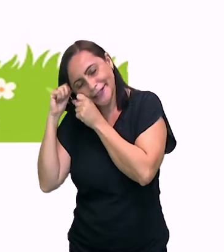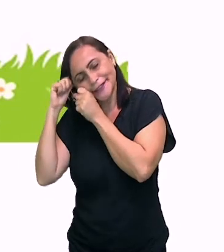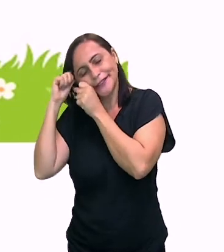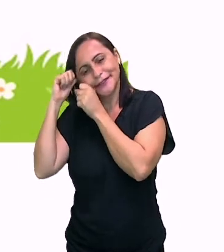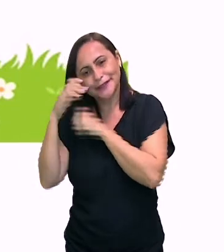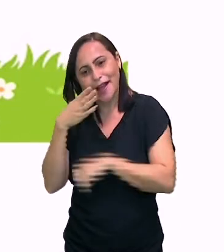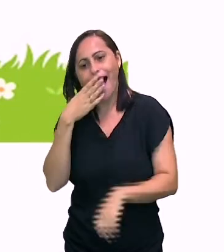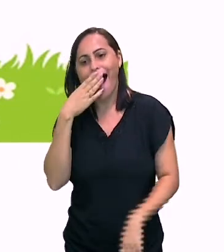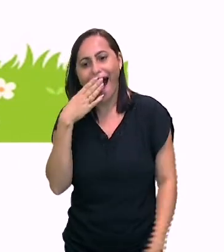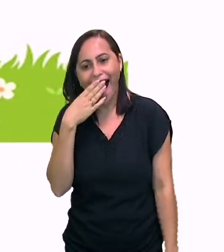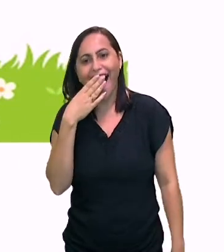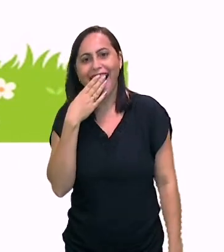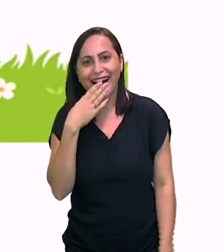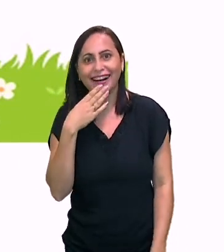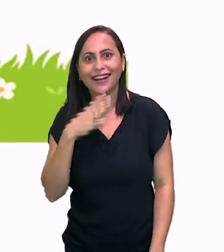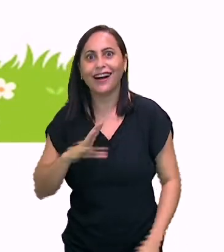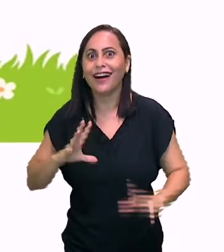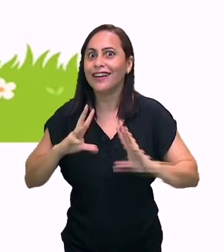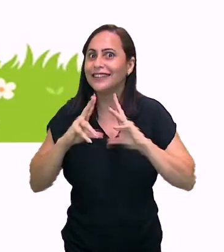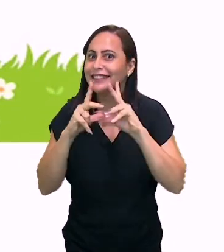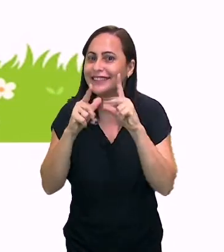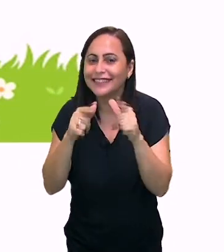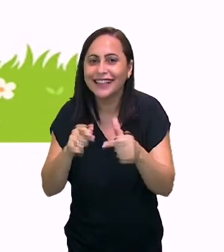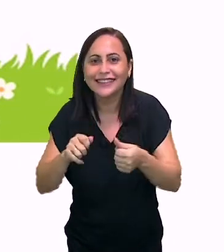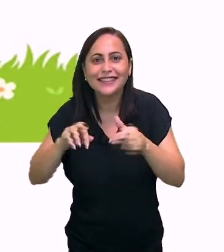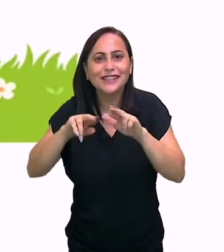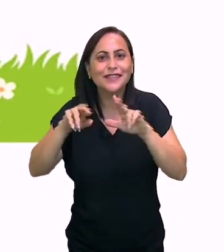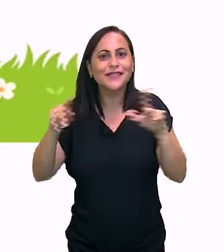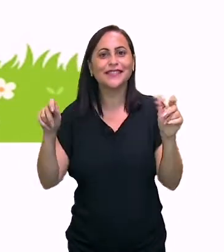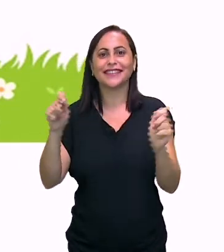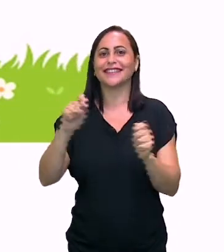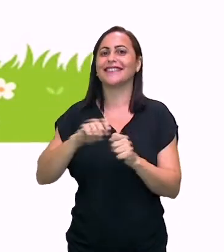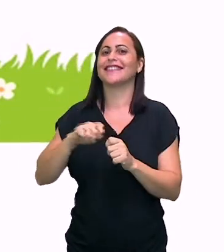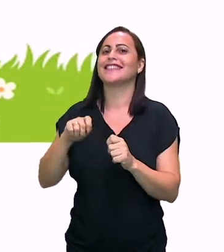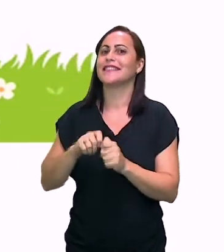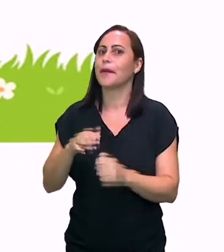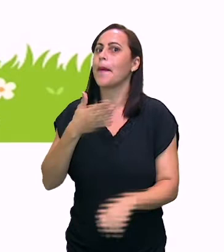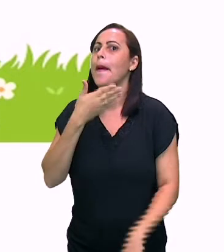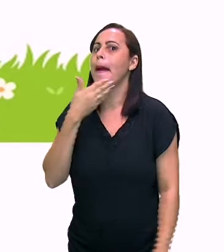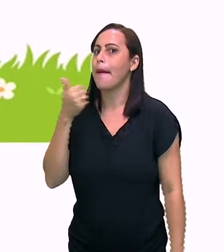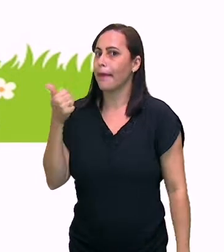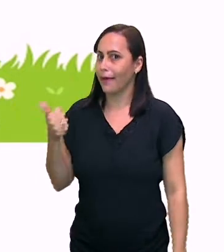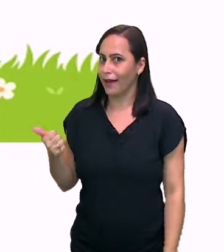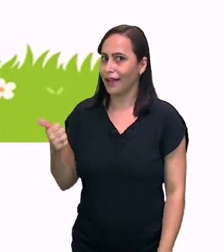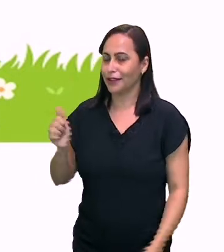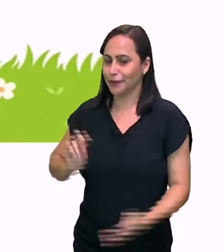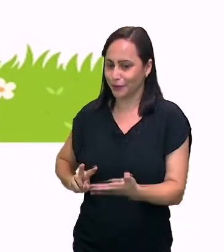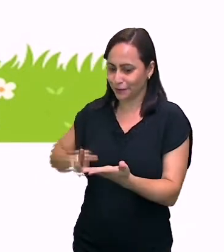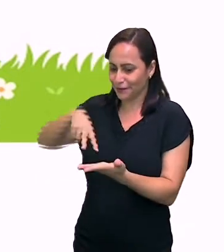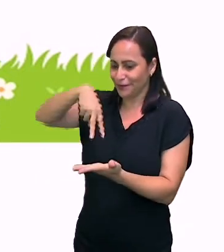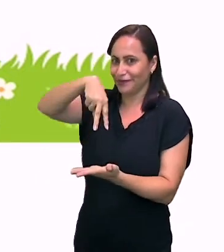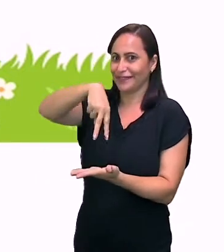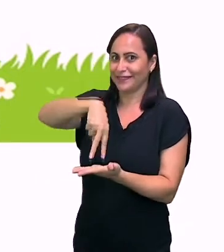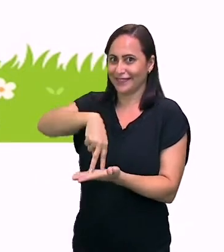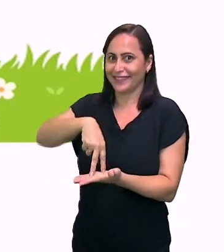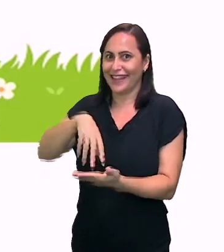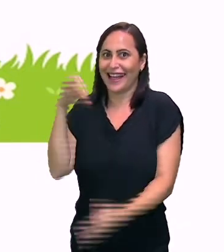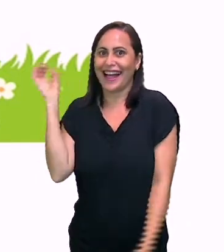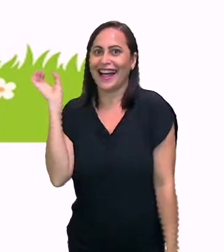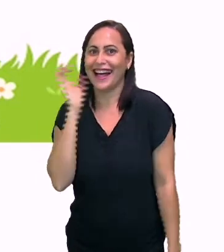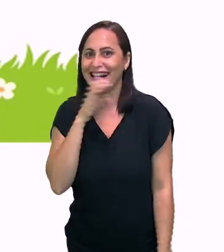dorminhoco. Com tantas coisas para fazer, é melhor eu me levantar